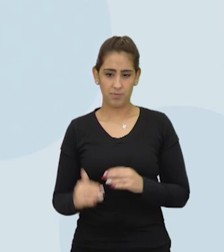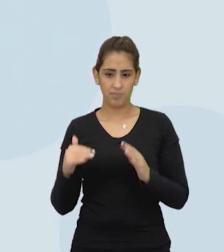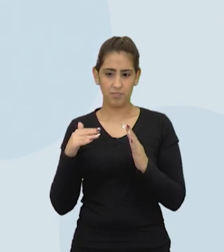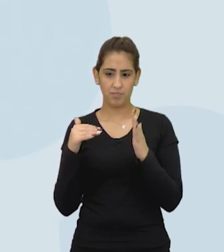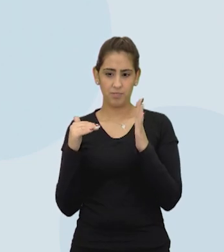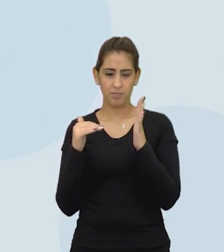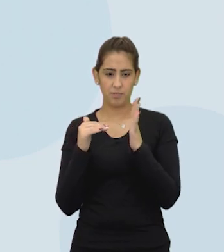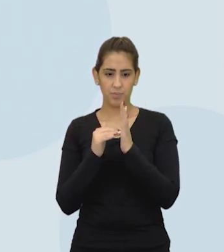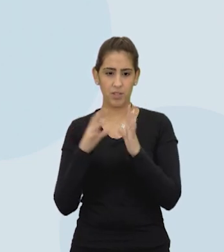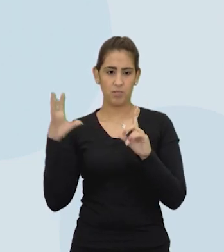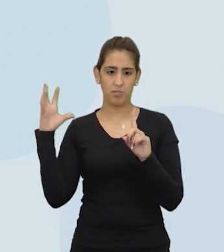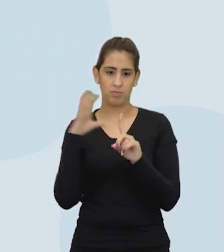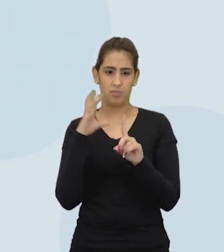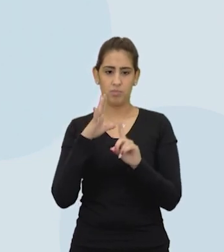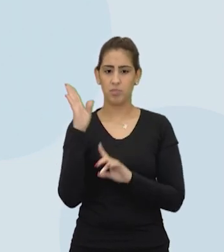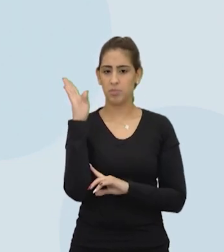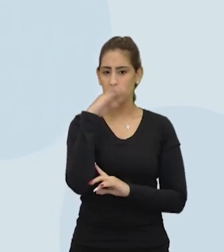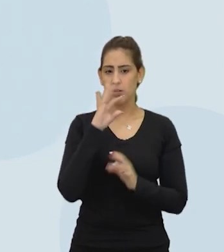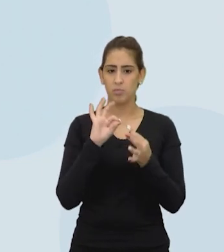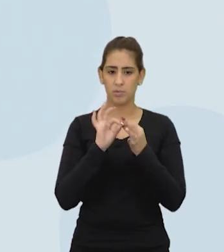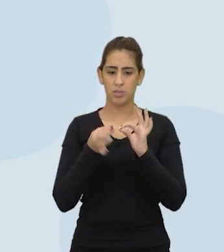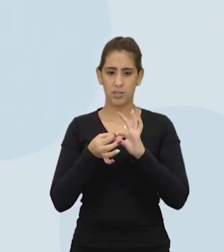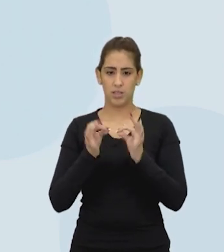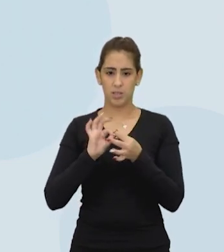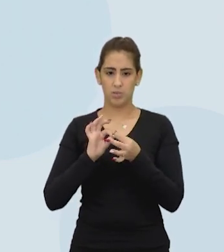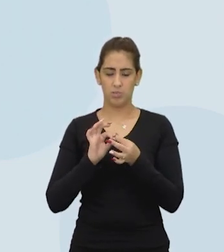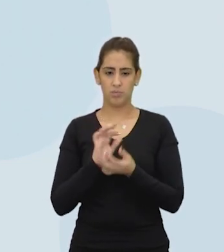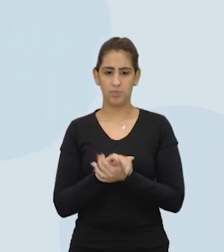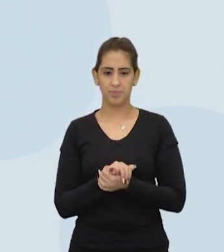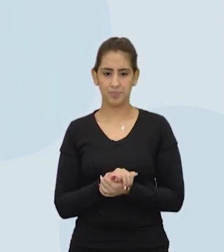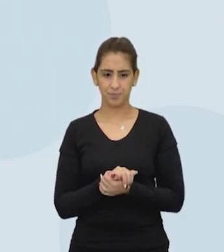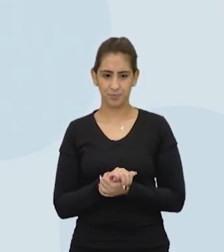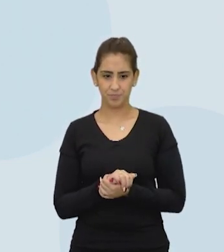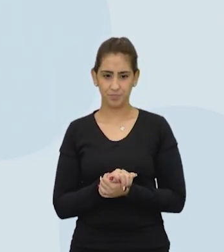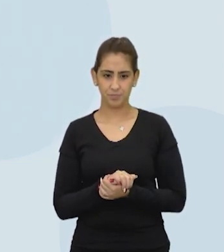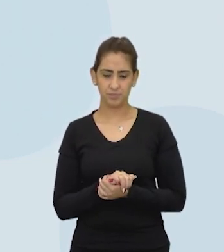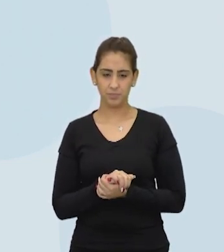a influência má dos signos do zodíaco.